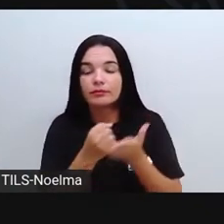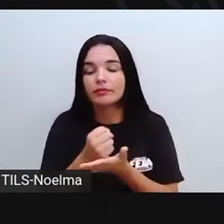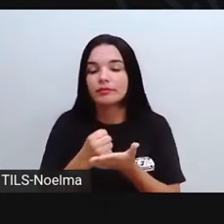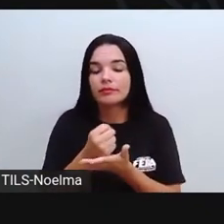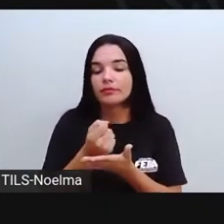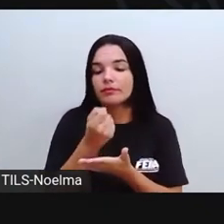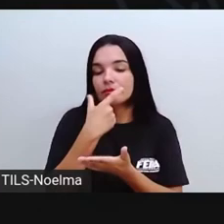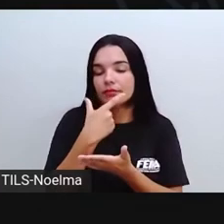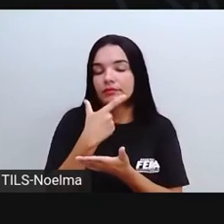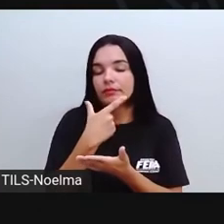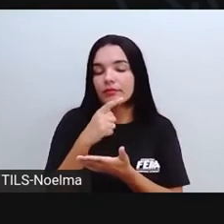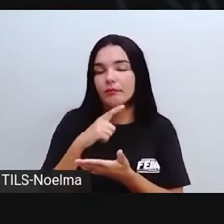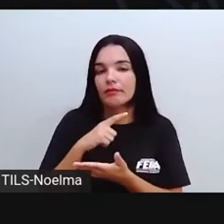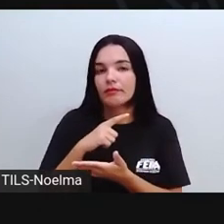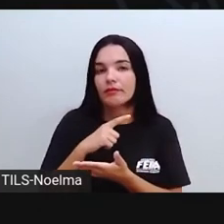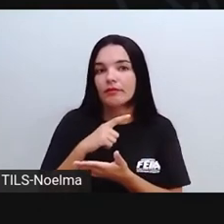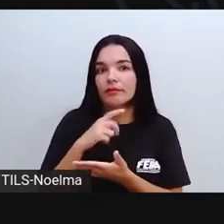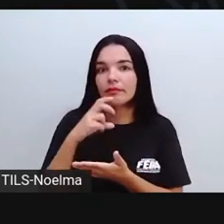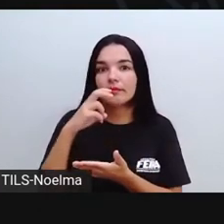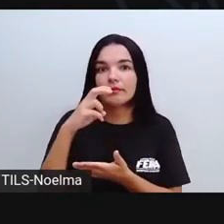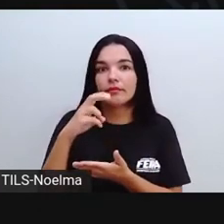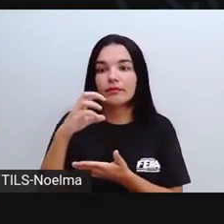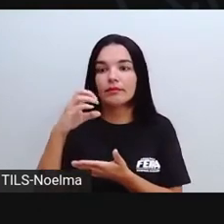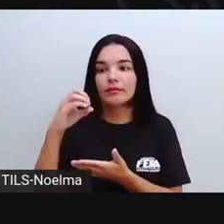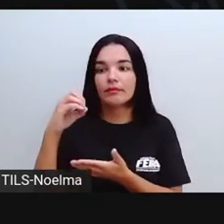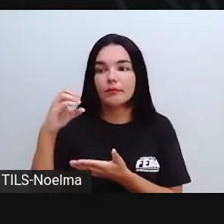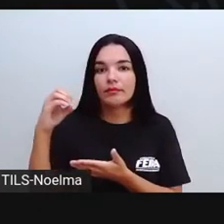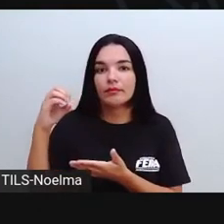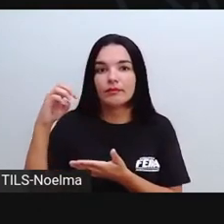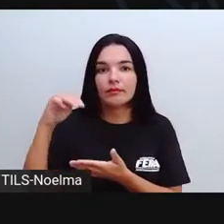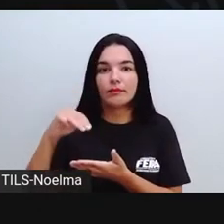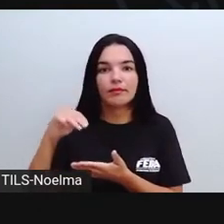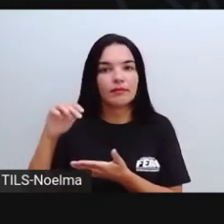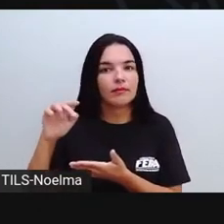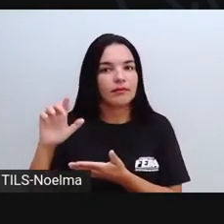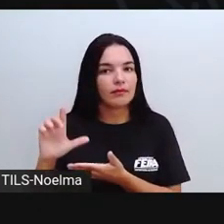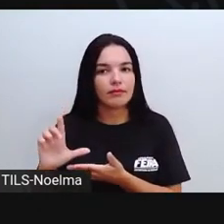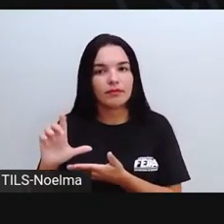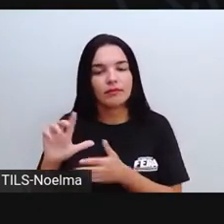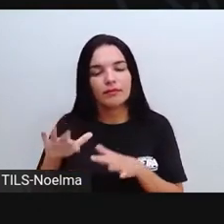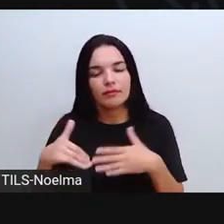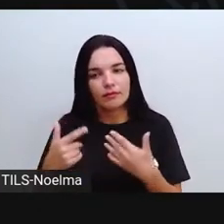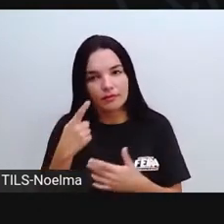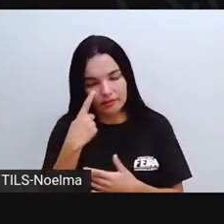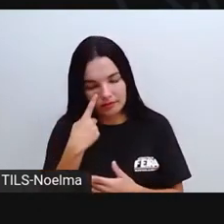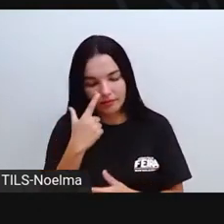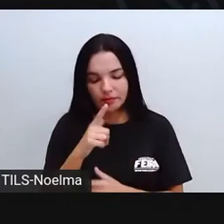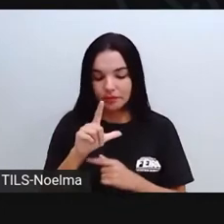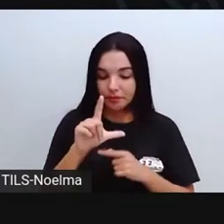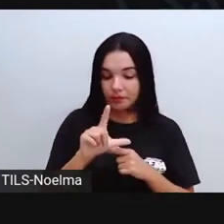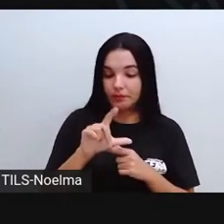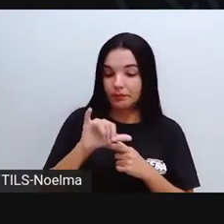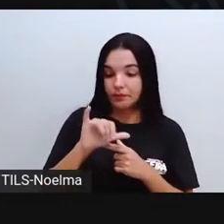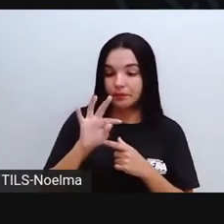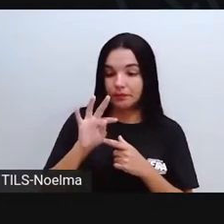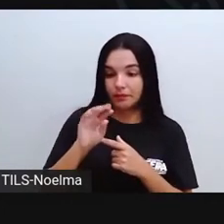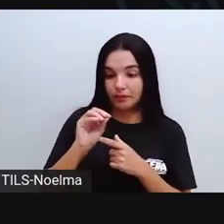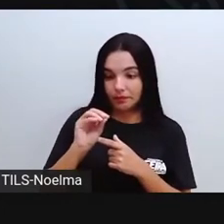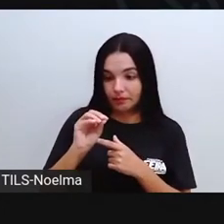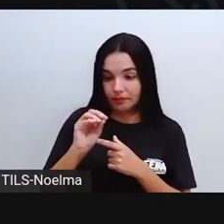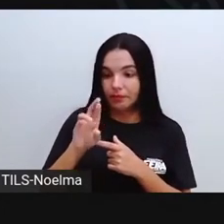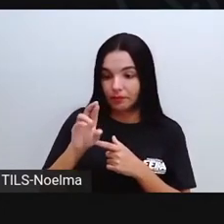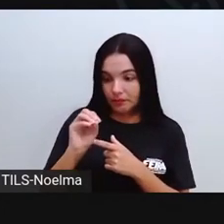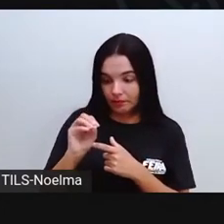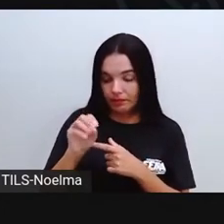500 ml então é um mililitro e o litro são unidades que são de medidas que são